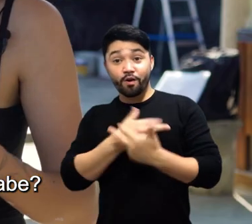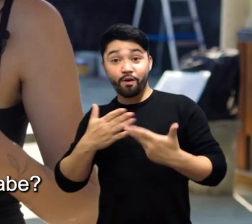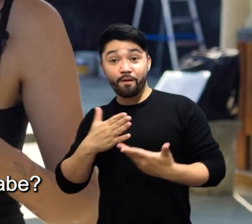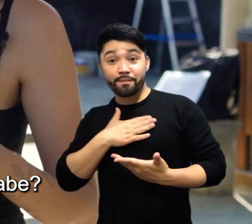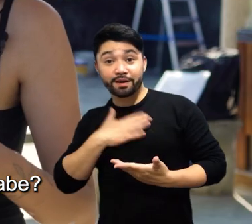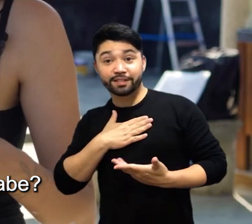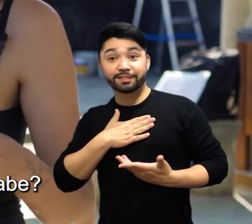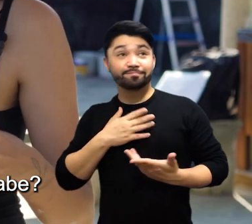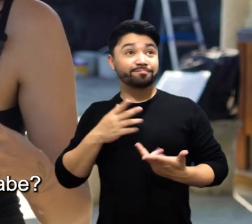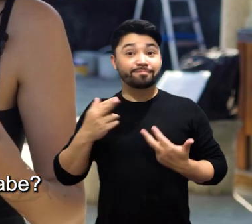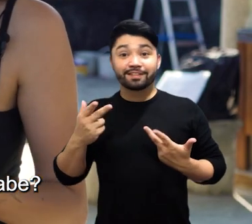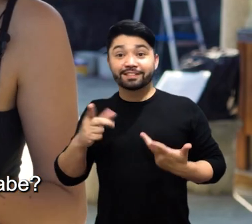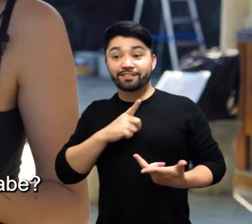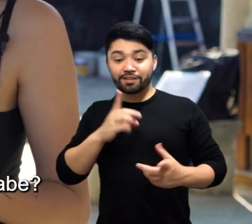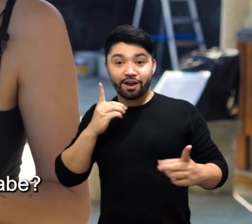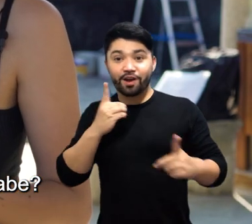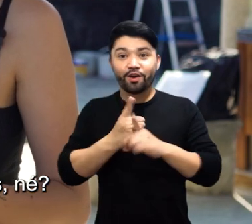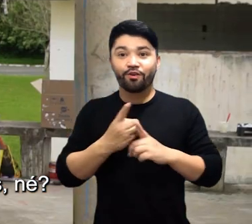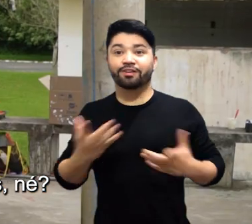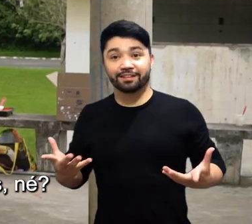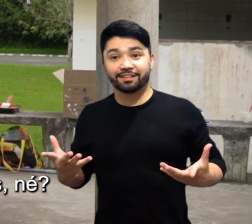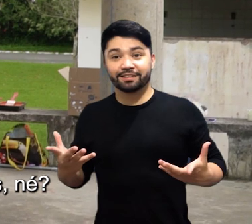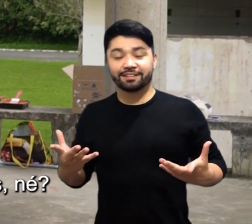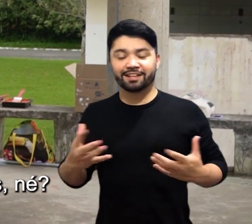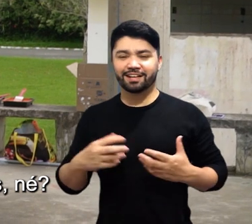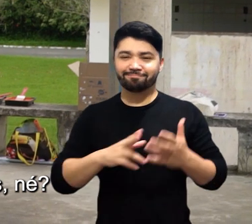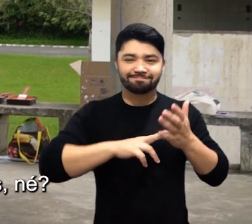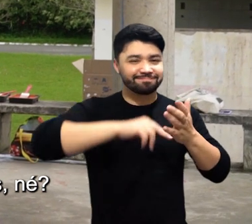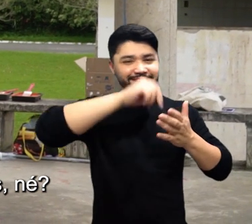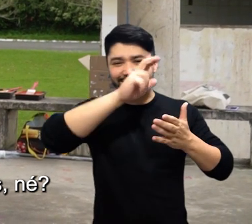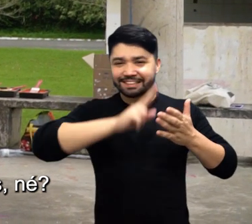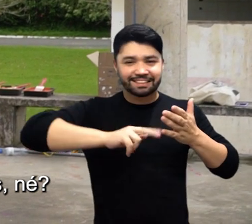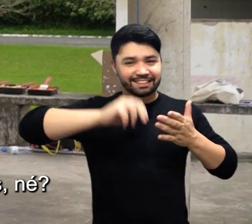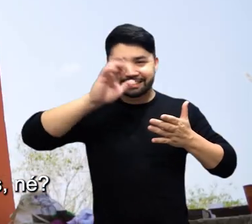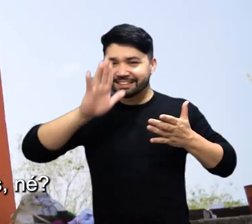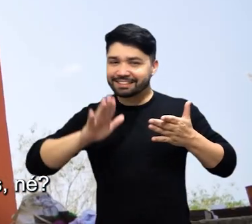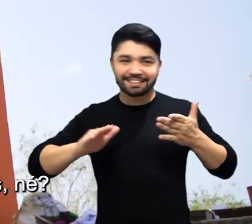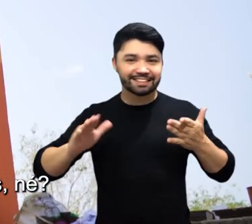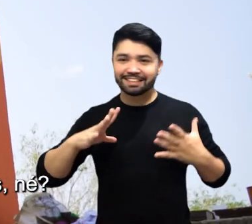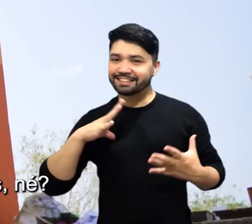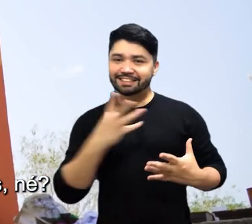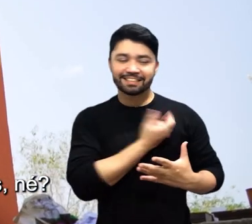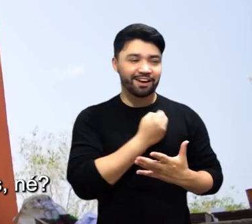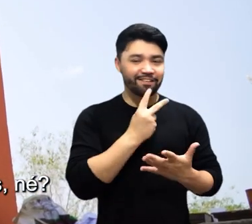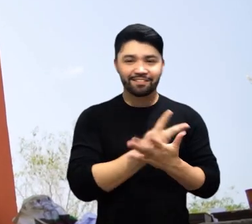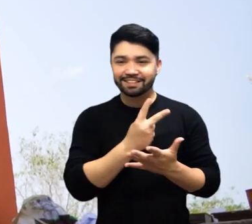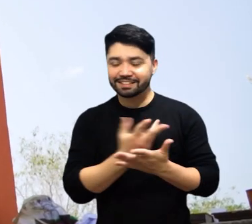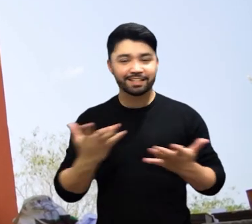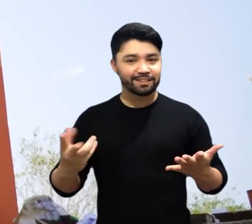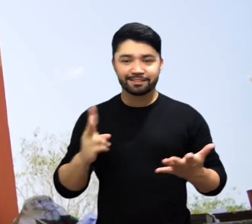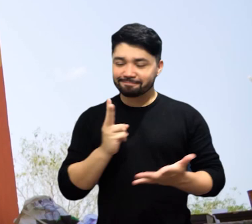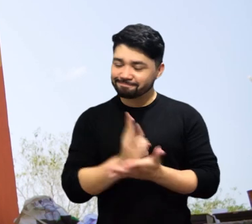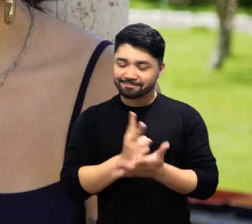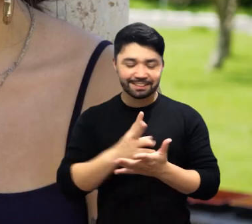é como se eu estivesse me encontrando, sabe? Ai, a arte me salvou, me salva todos os dias, né? Assim, sei